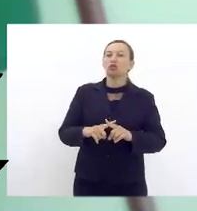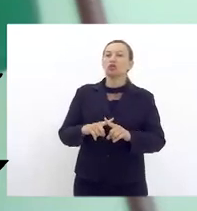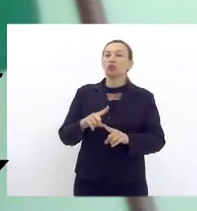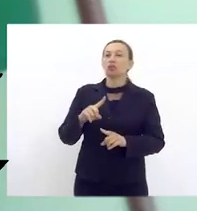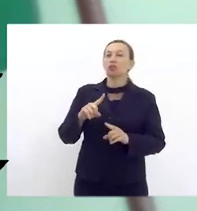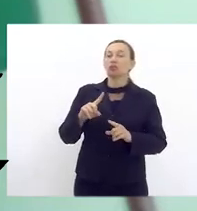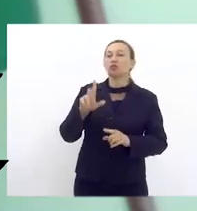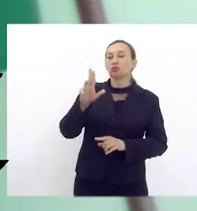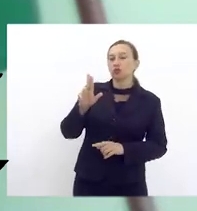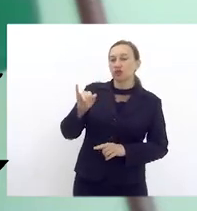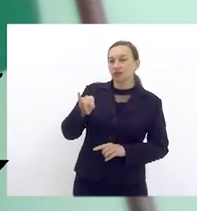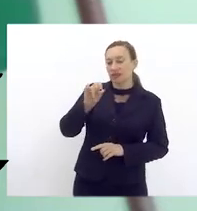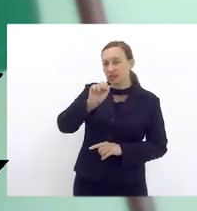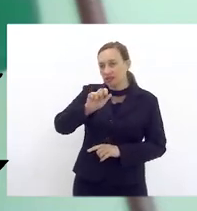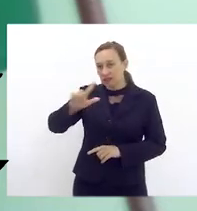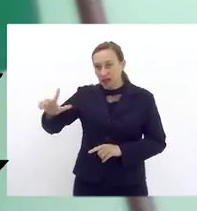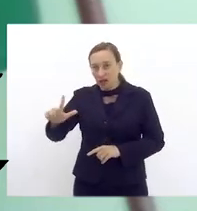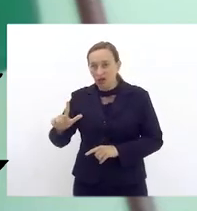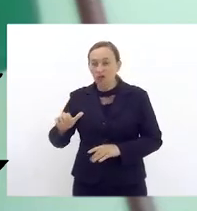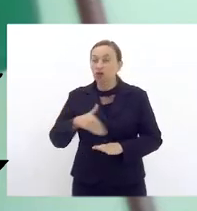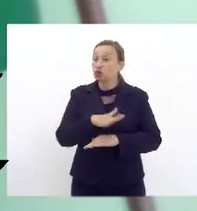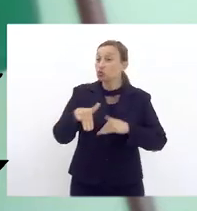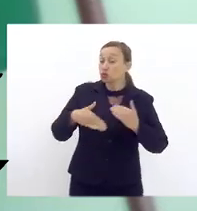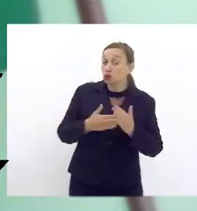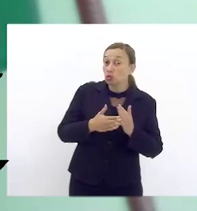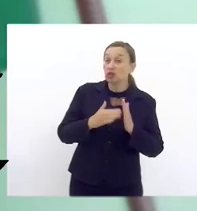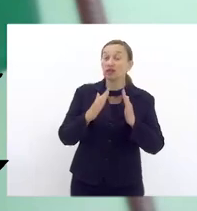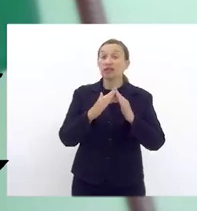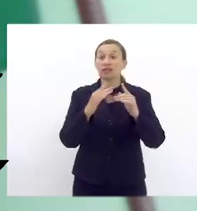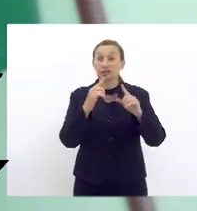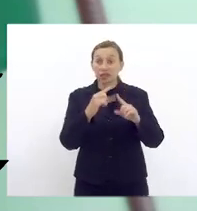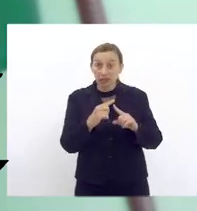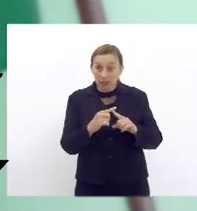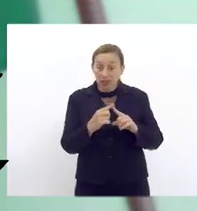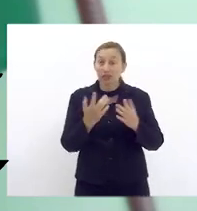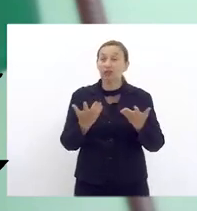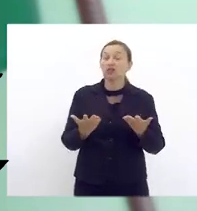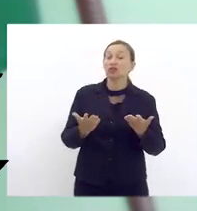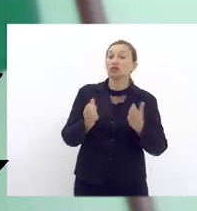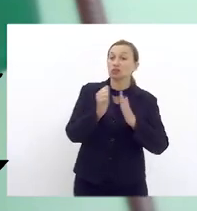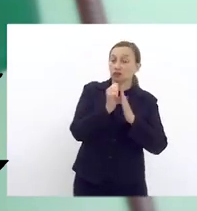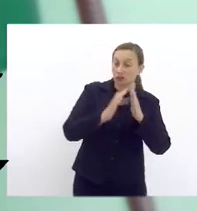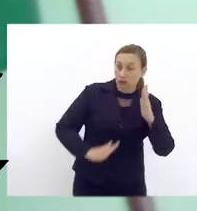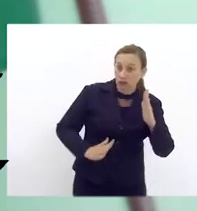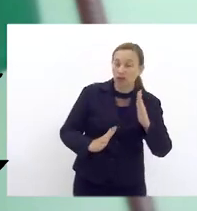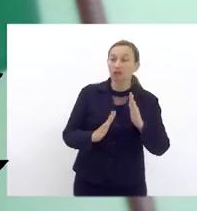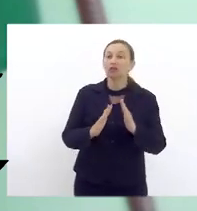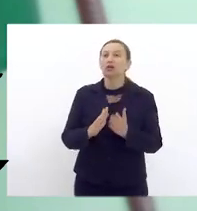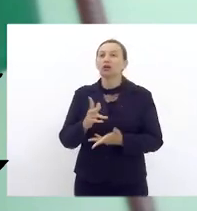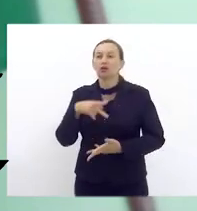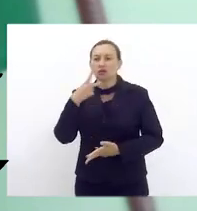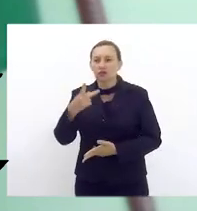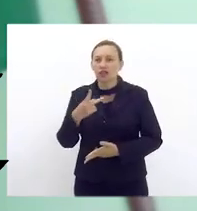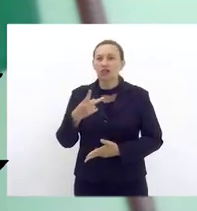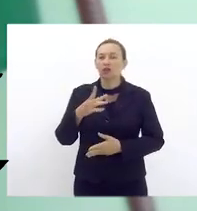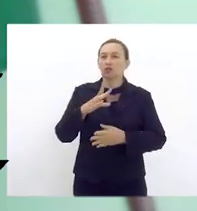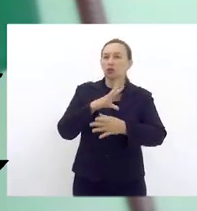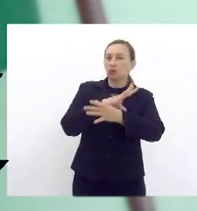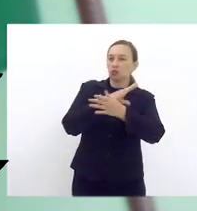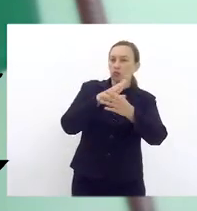de matriz africana do Candomblé da Quimbanda da Umbanda inclusive quando falo da Umbanda